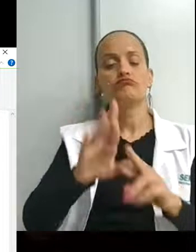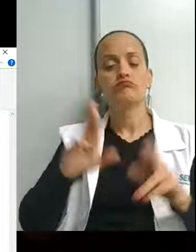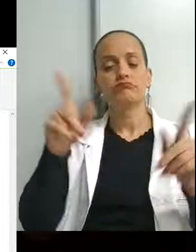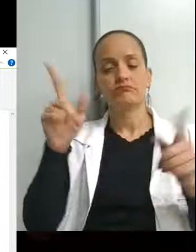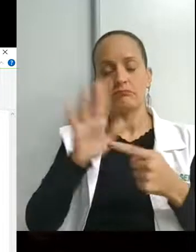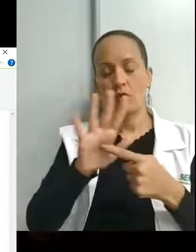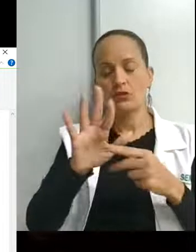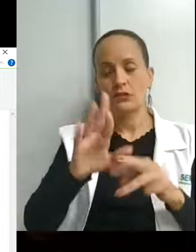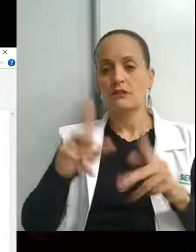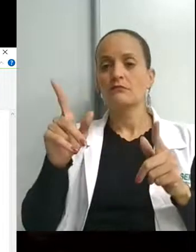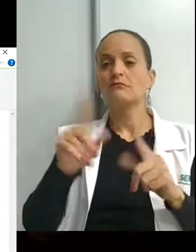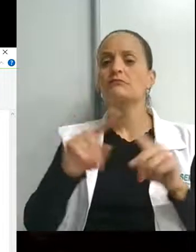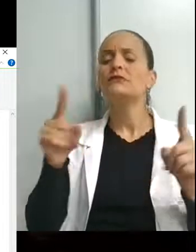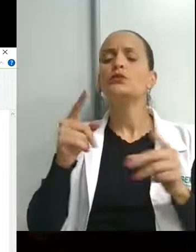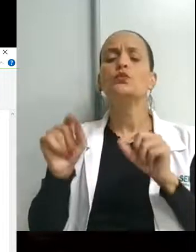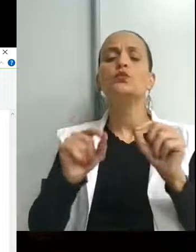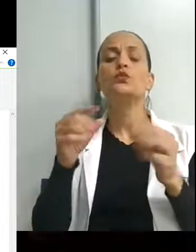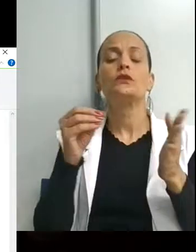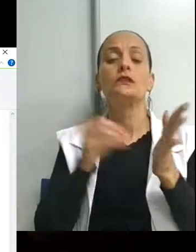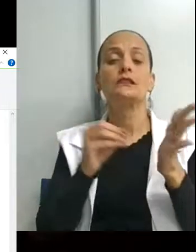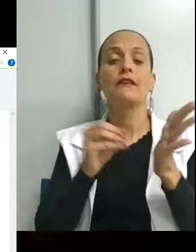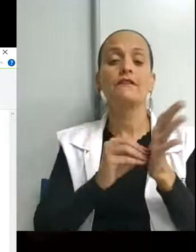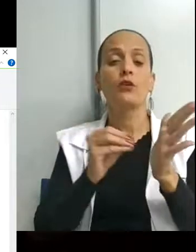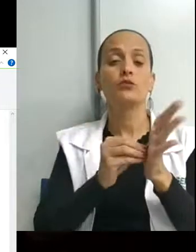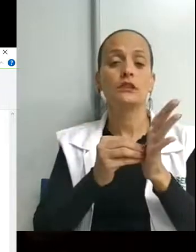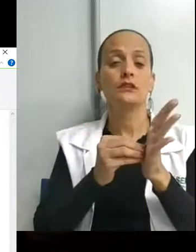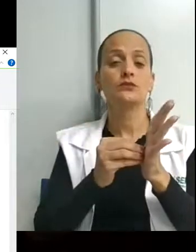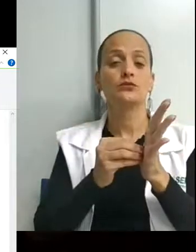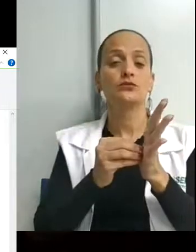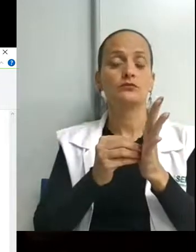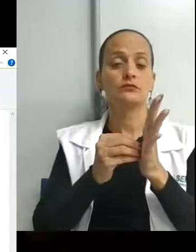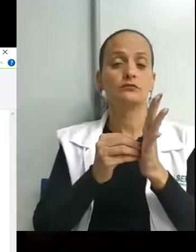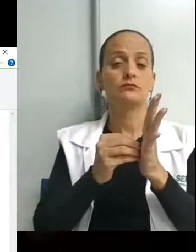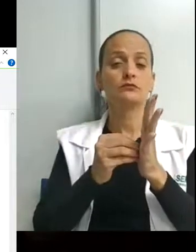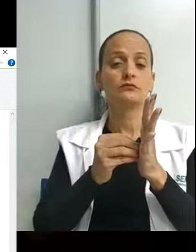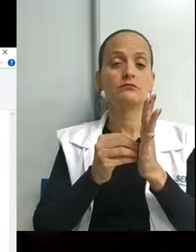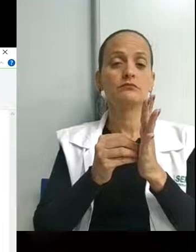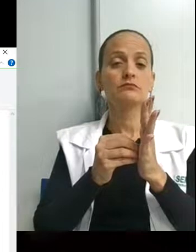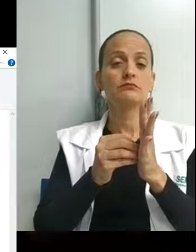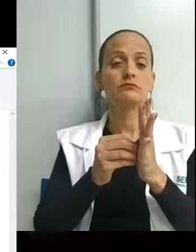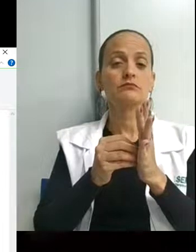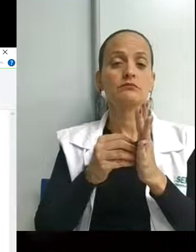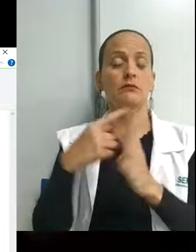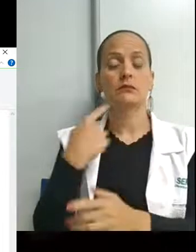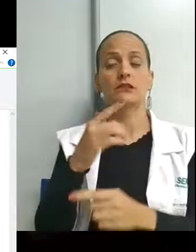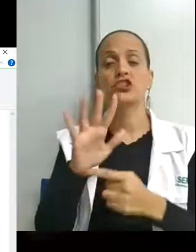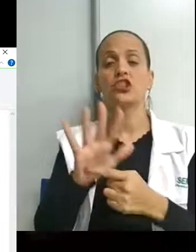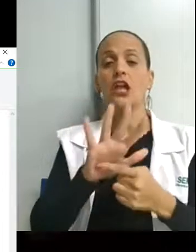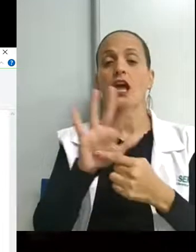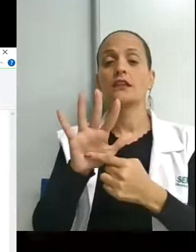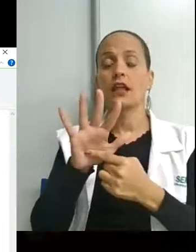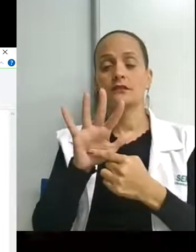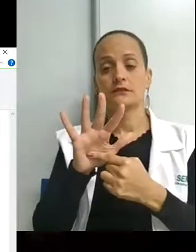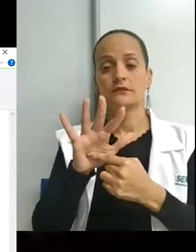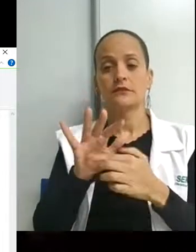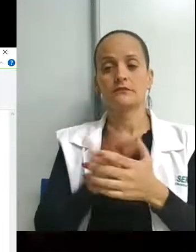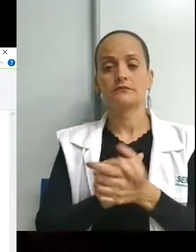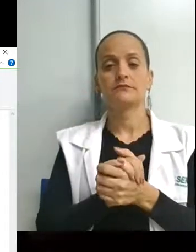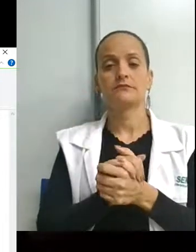é que está faltando aqui para a gente poder calcular, para a gente analisar esse circuito? Vamos pensar junto aqui, ó.